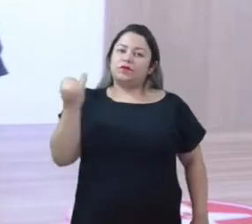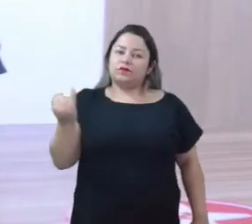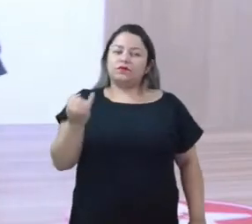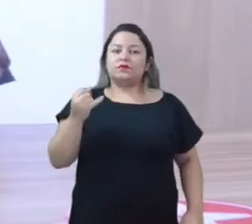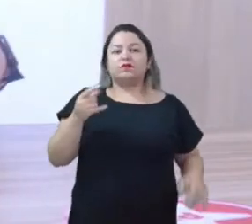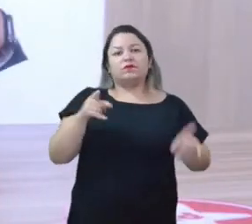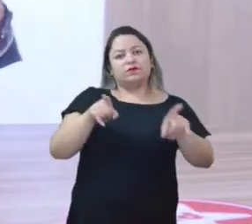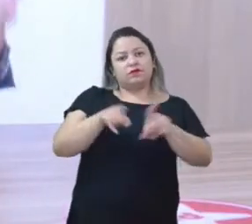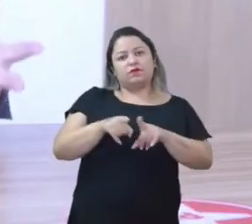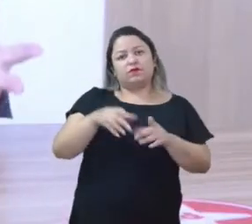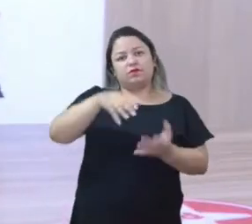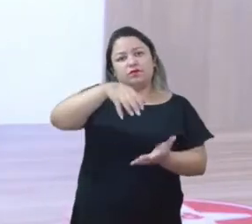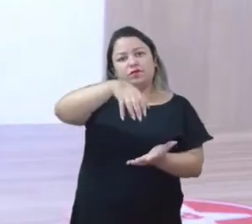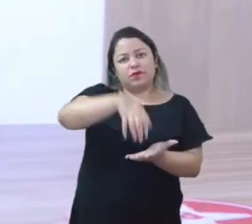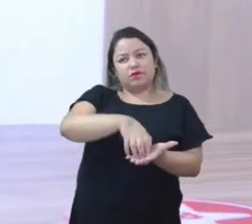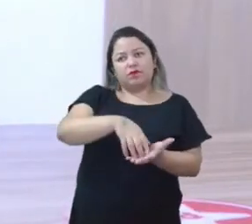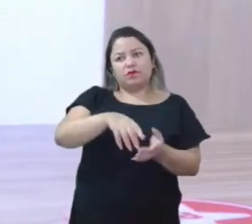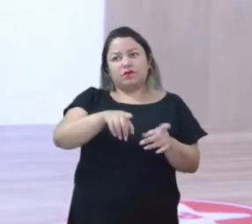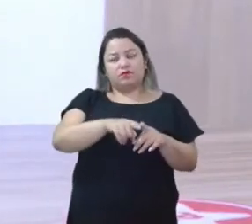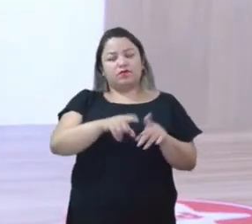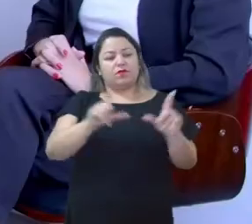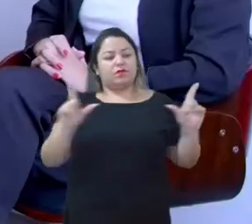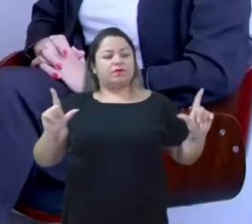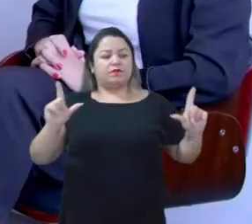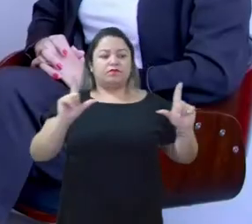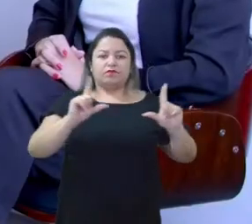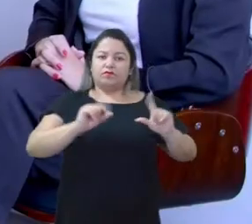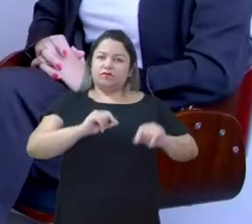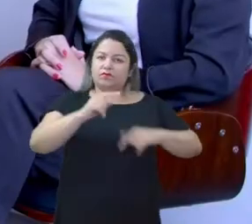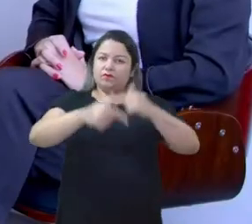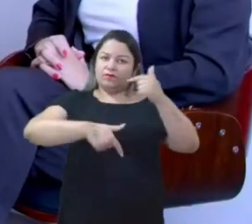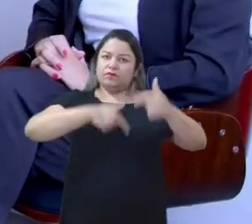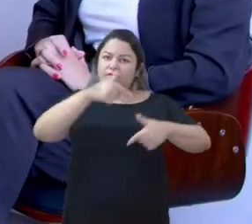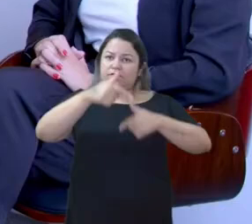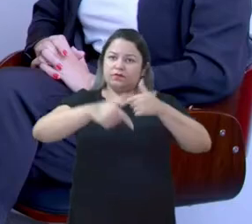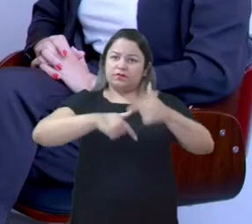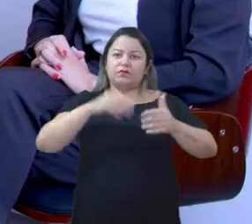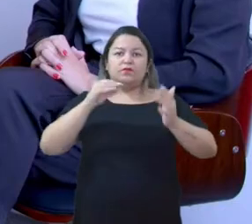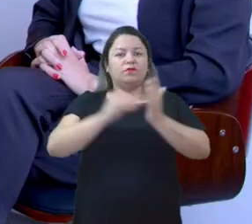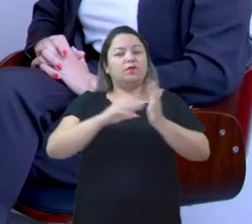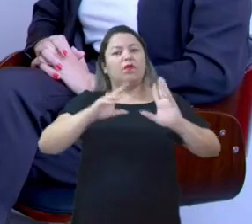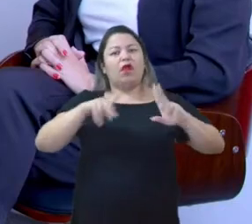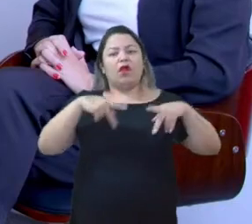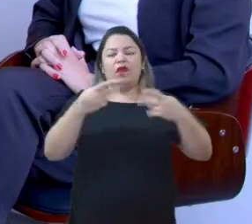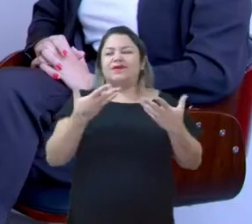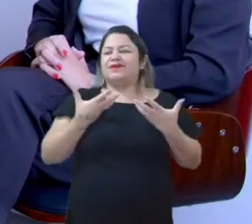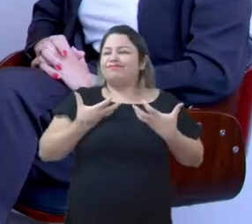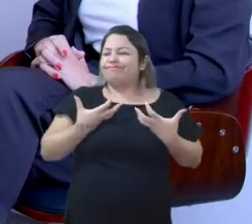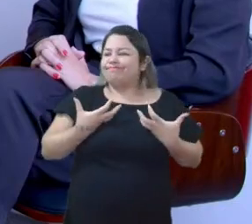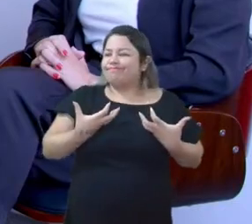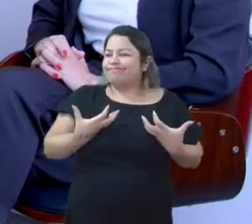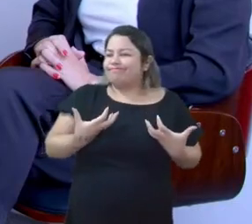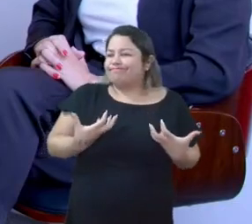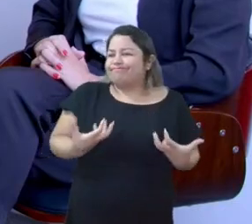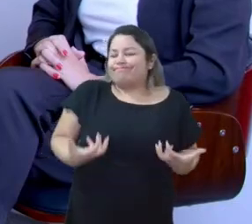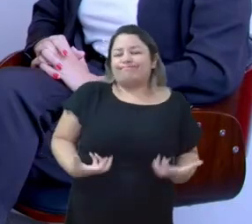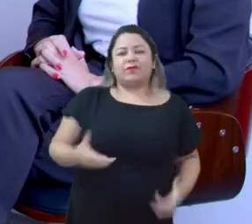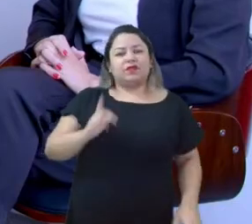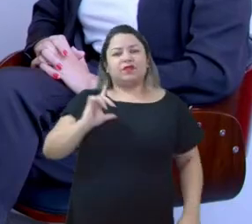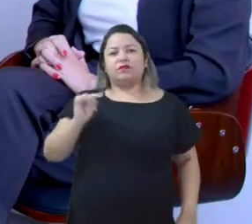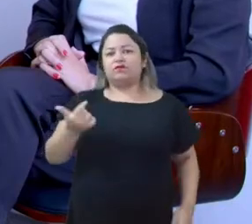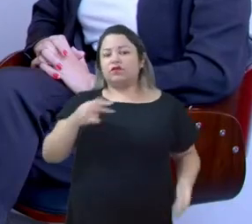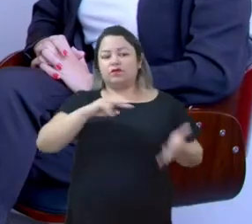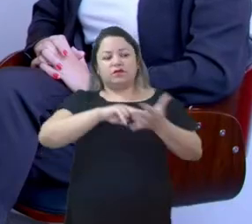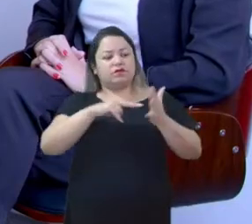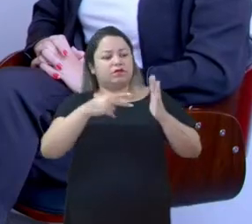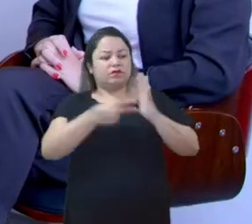nessa unidade a favor da redução da jornada de trabalho desumana, exaustiva, que não tem nenhum sentido,